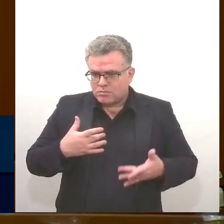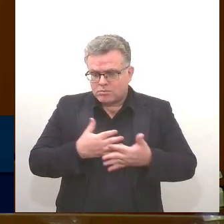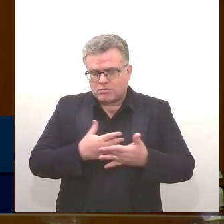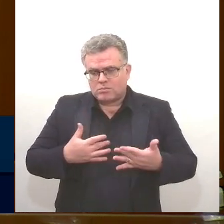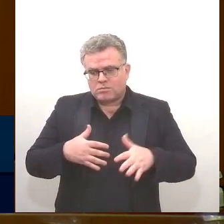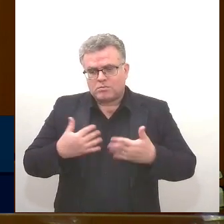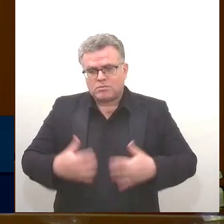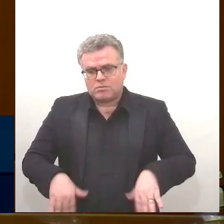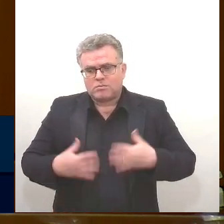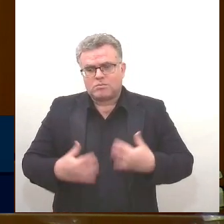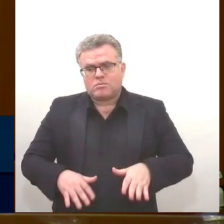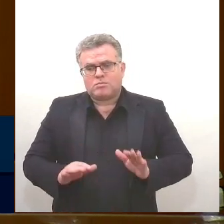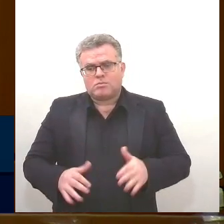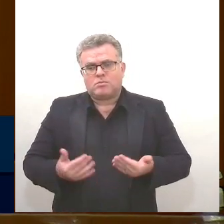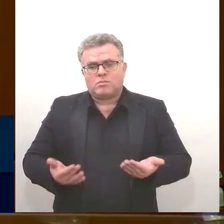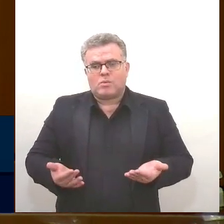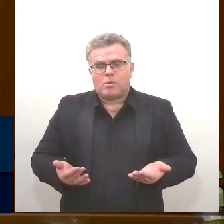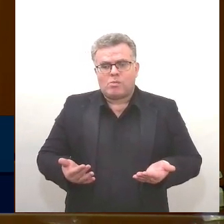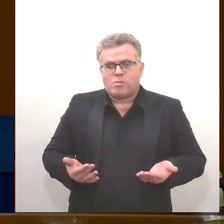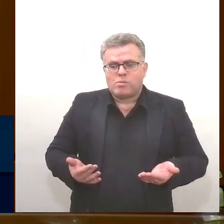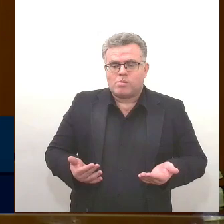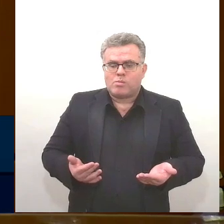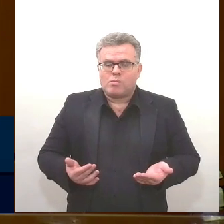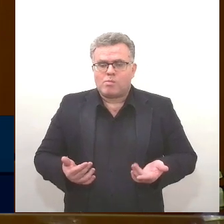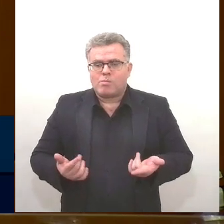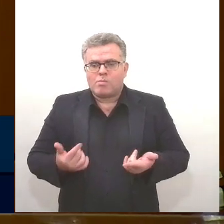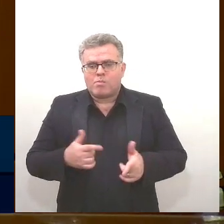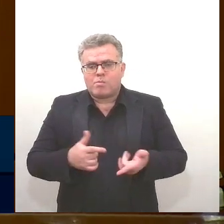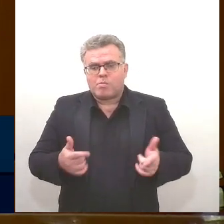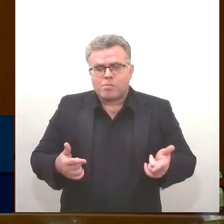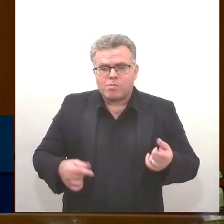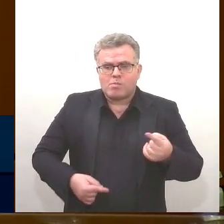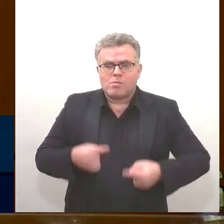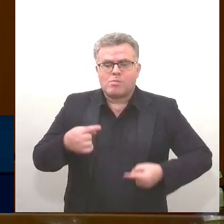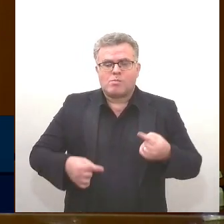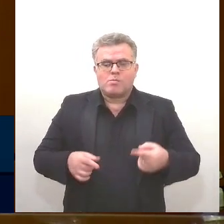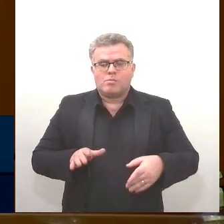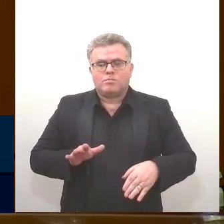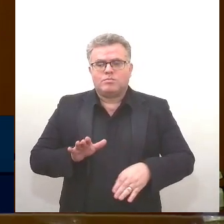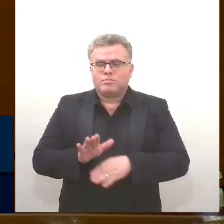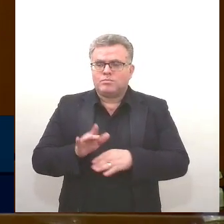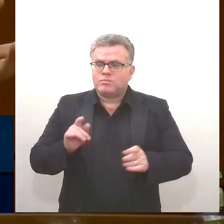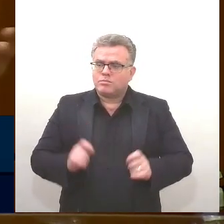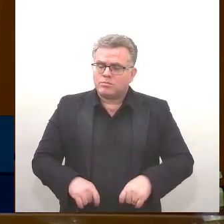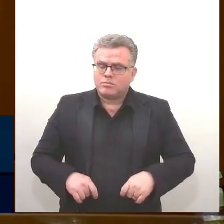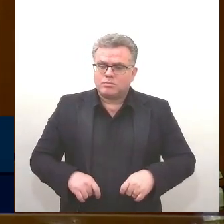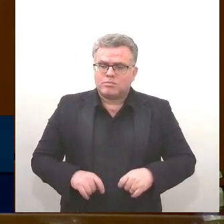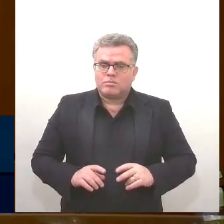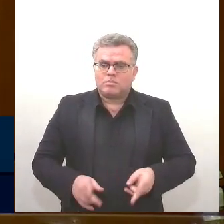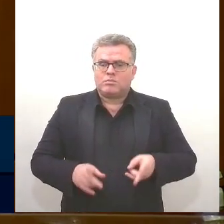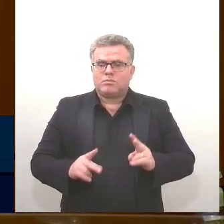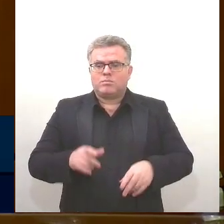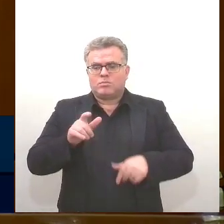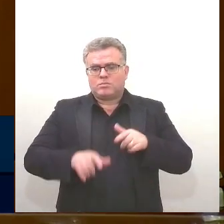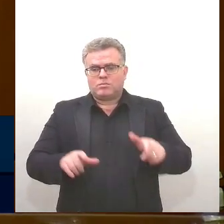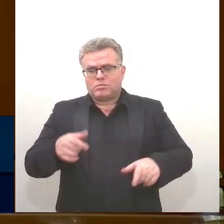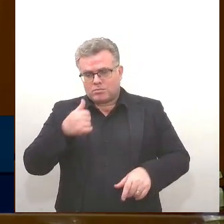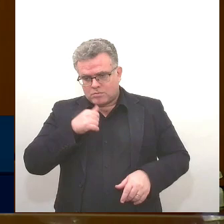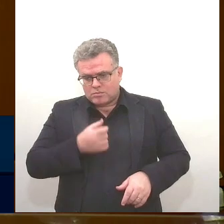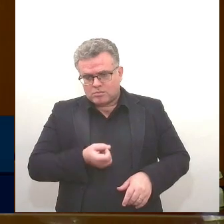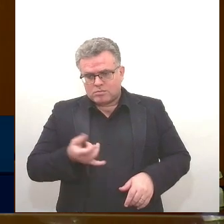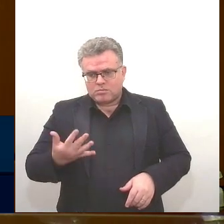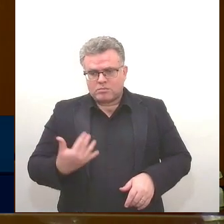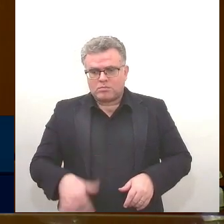não tem nenhuma política pública que possa ajudar a estas mulheres é